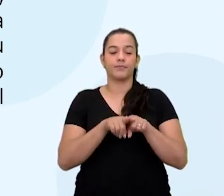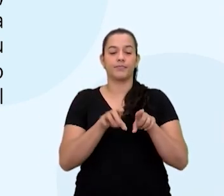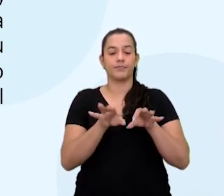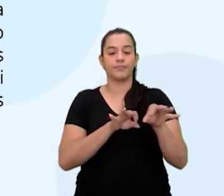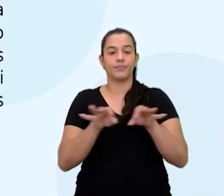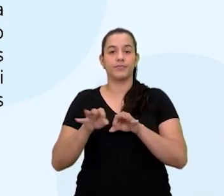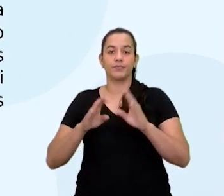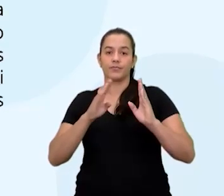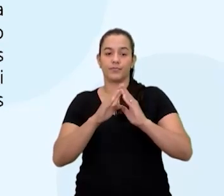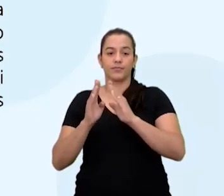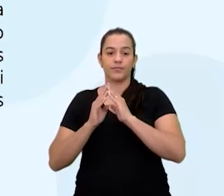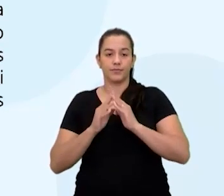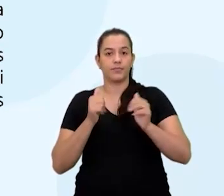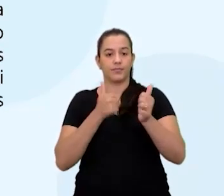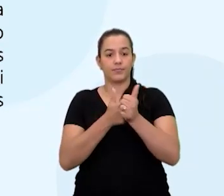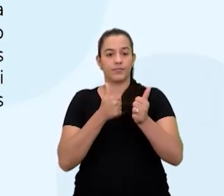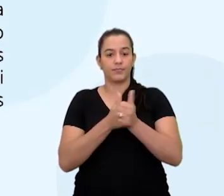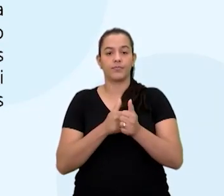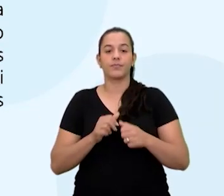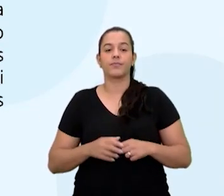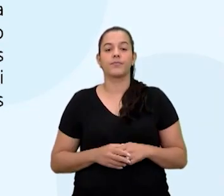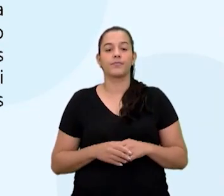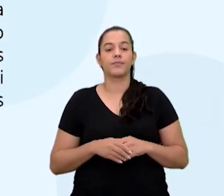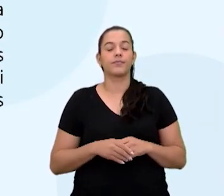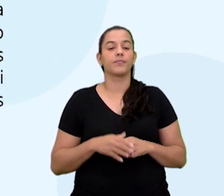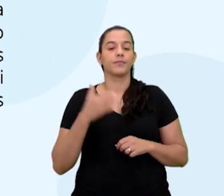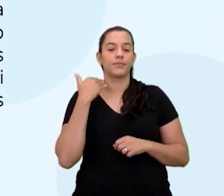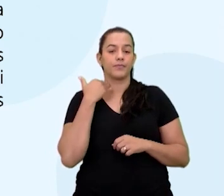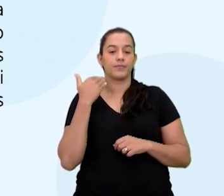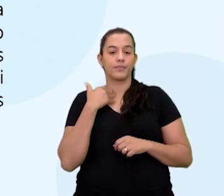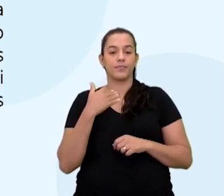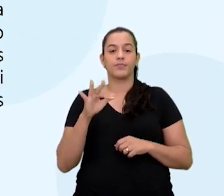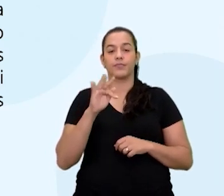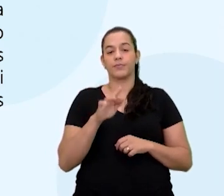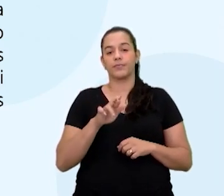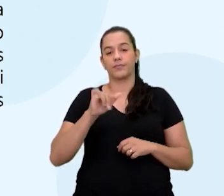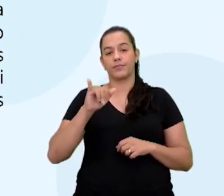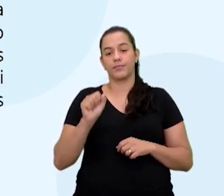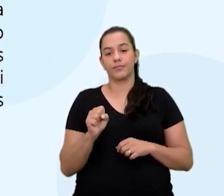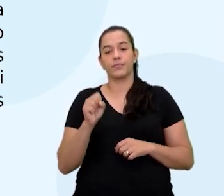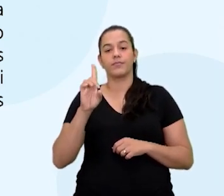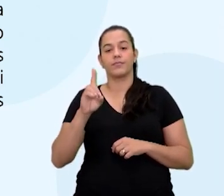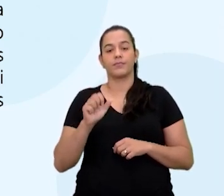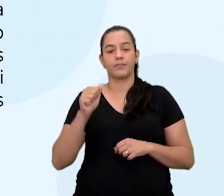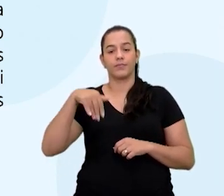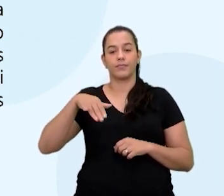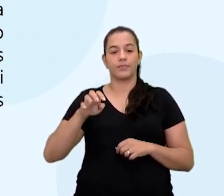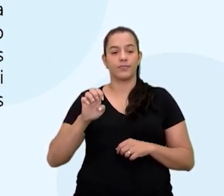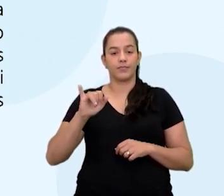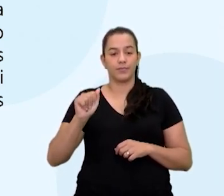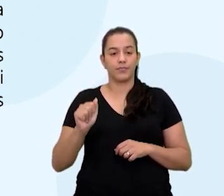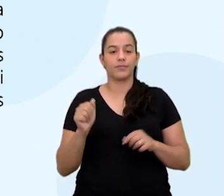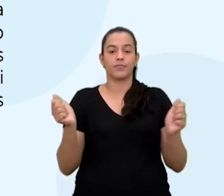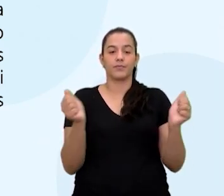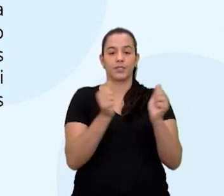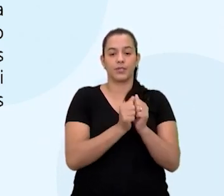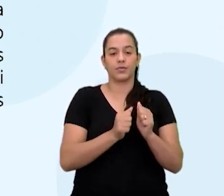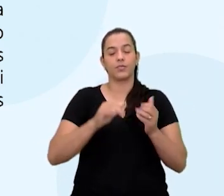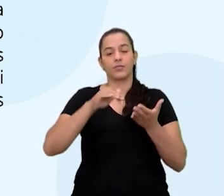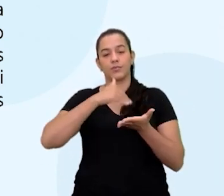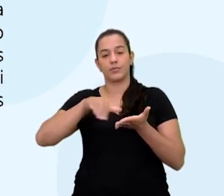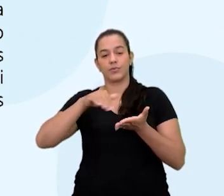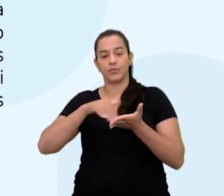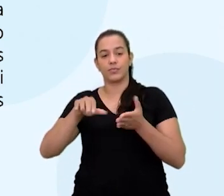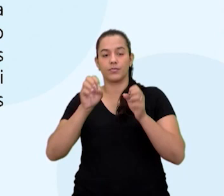onde mora. O Banco Comunitário da Frei Damião foi instalado após uma parceria entre o Escritório das Nações Unidas de Serviços